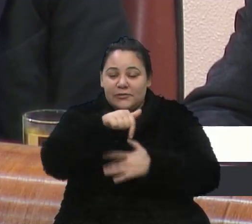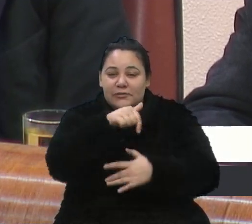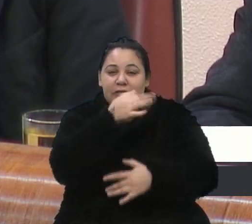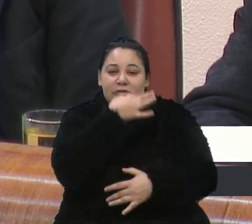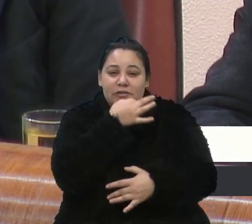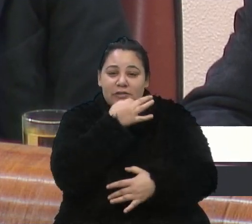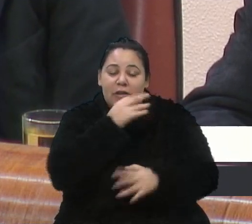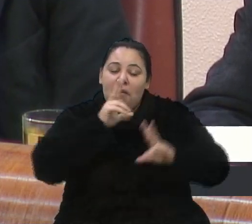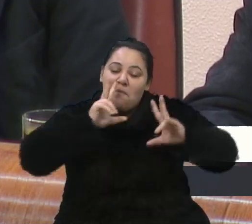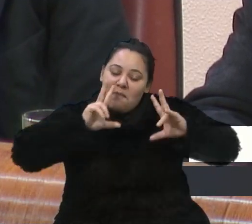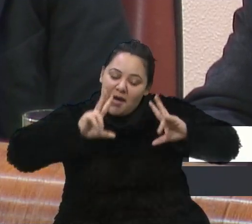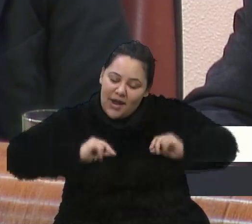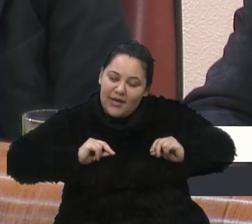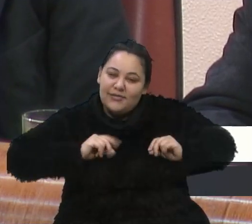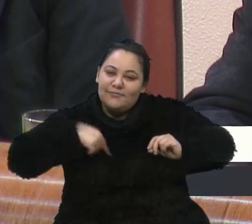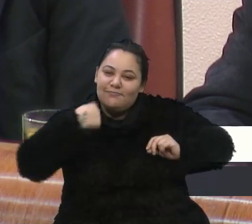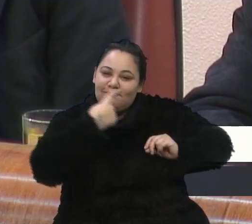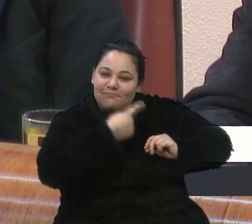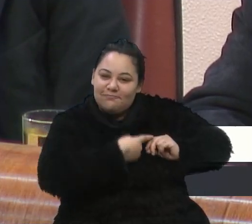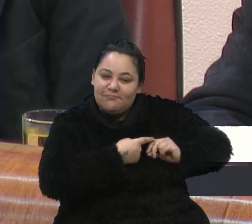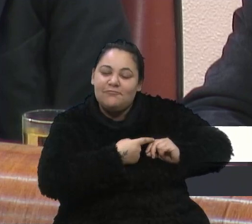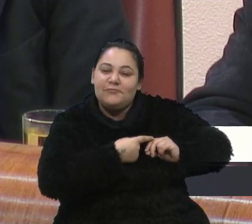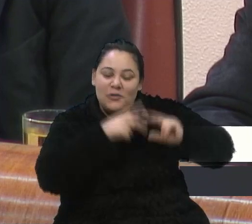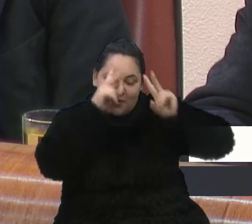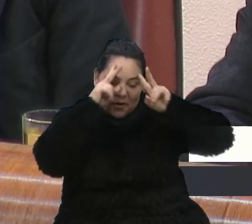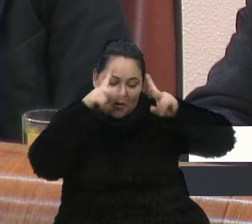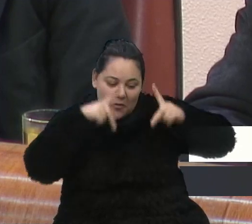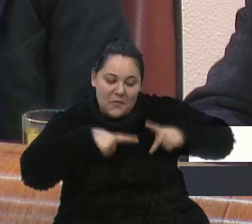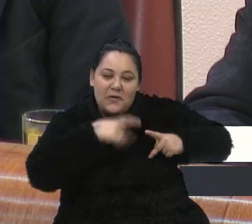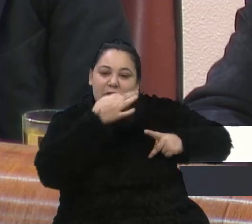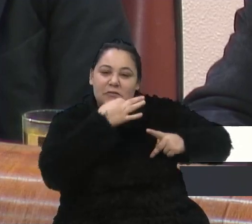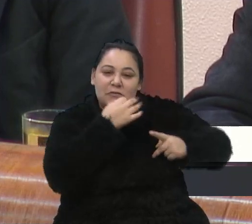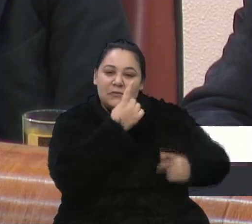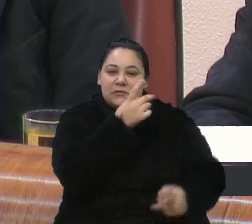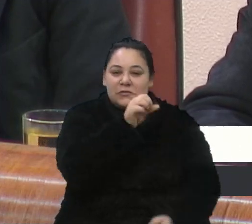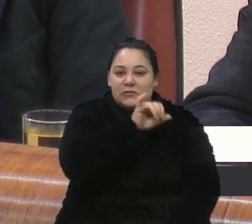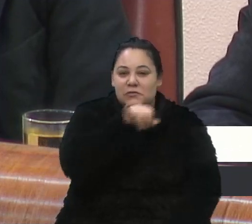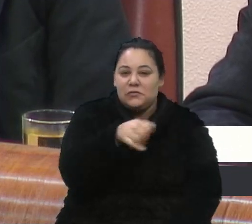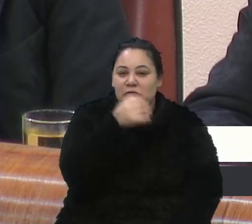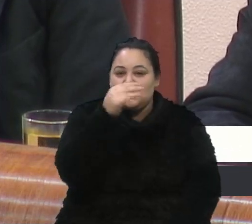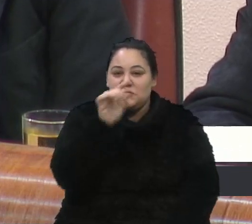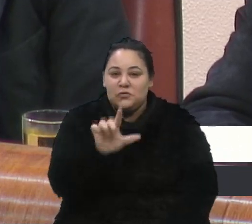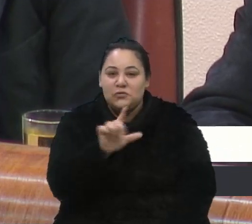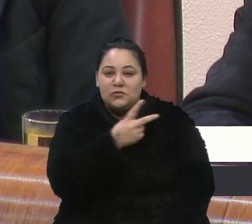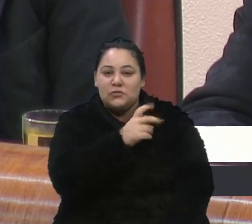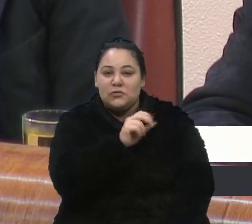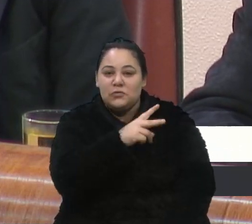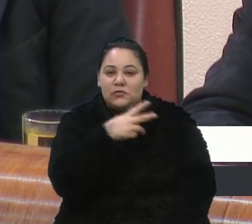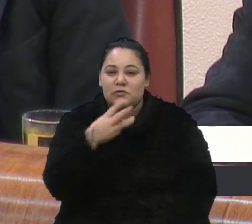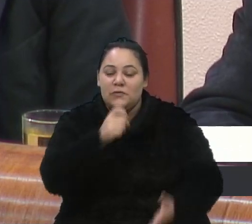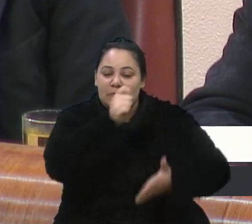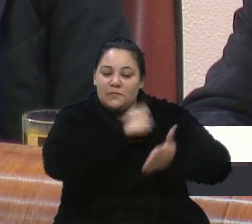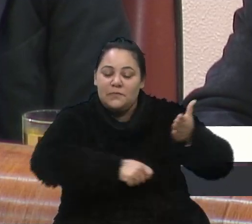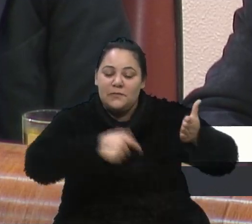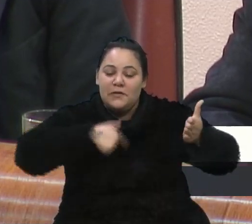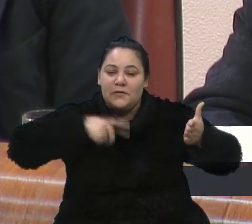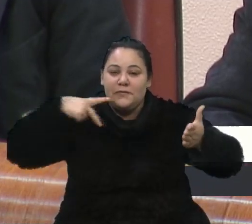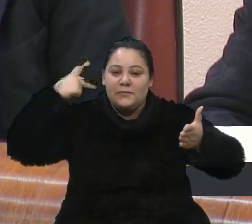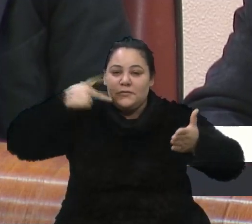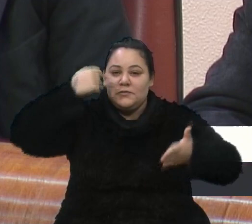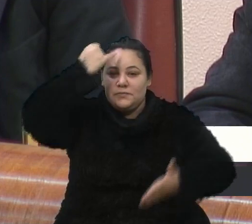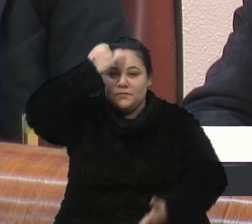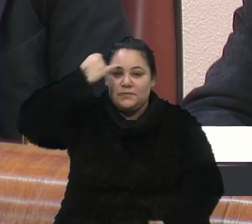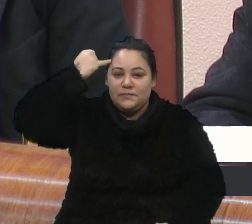merece nosso reconhecimento. Caxias do Sul, 19 de julho de 2023, assinam este vereador-presidente Zé